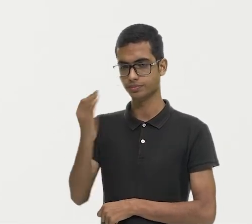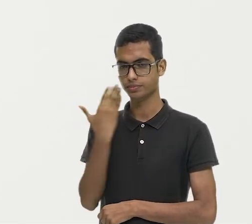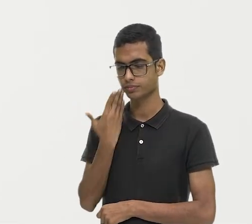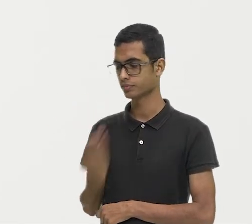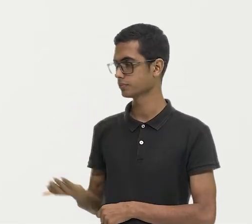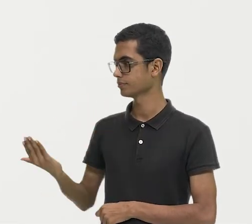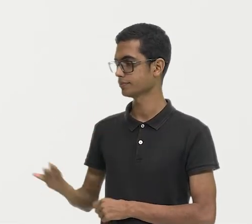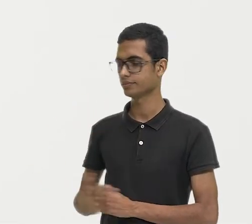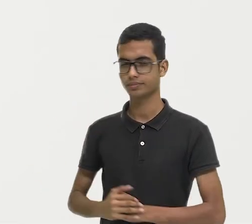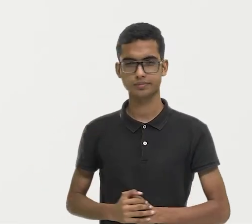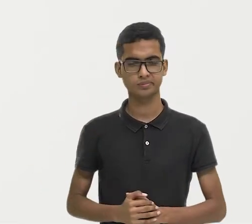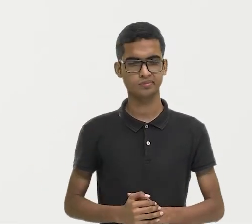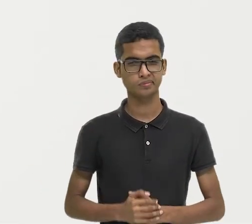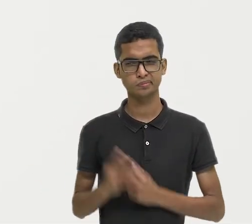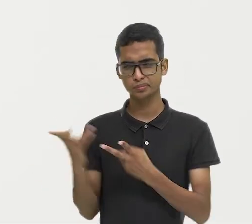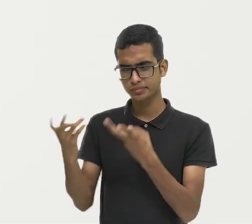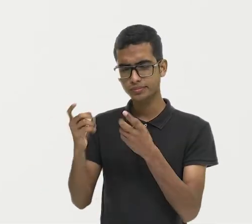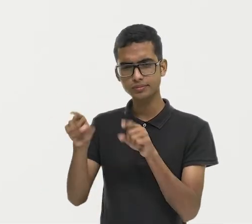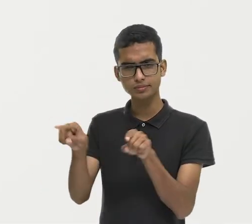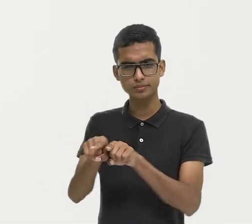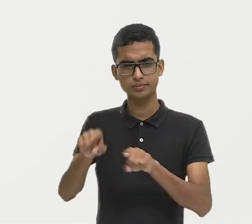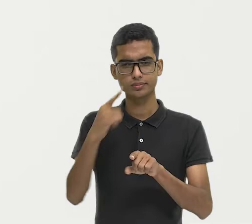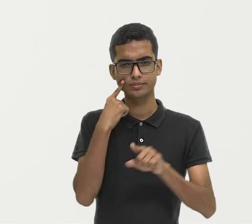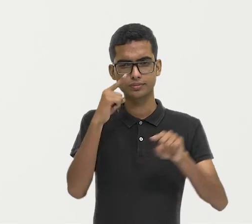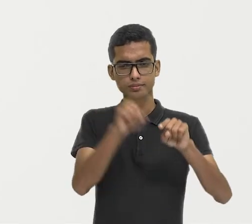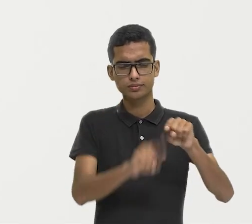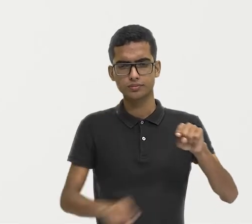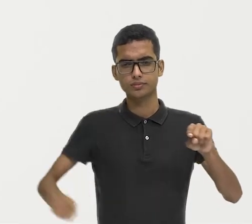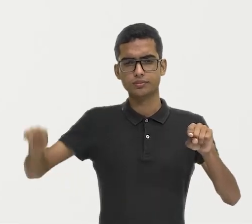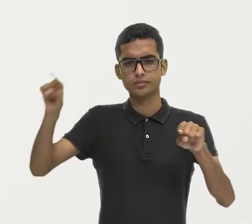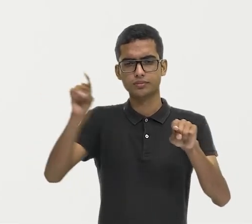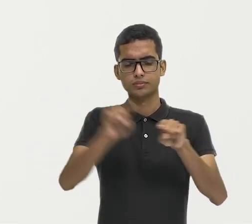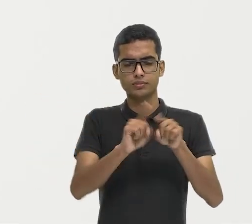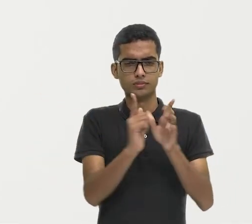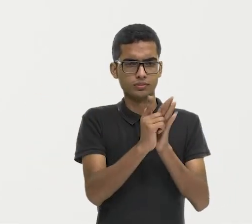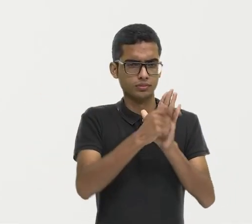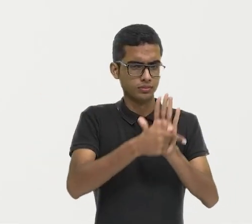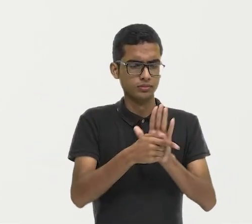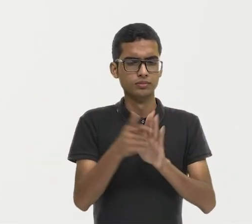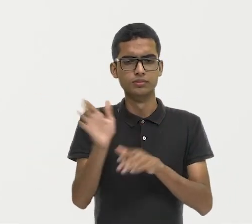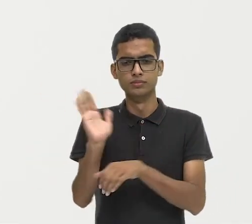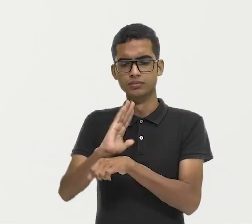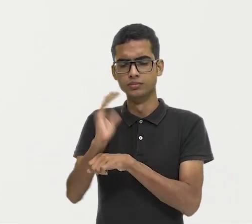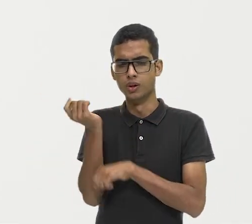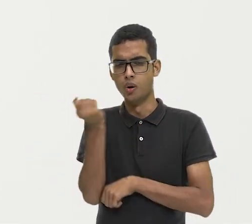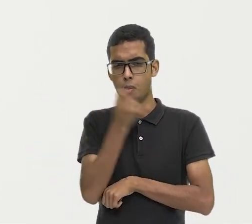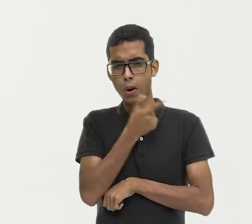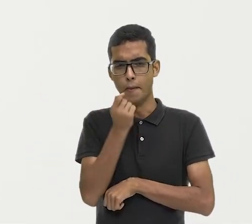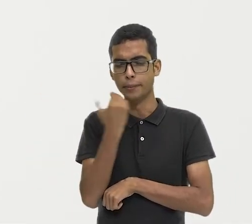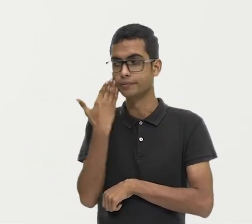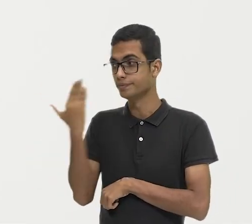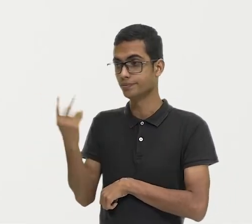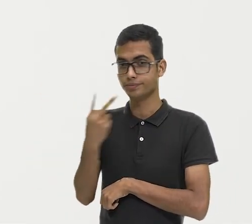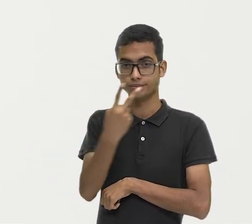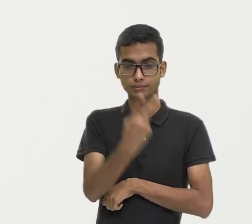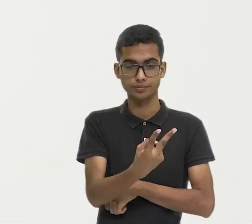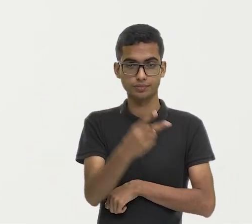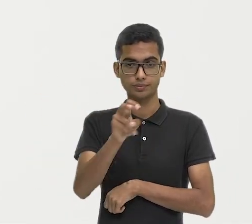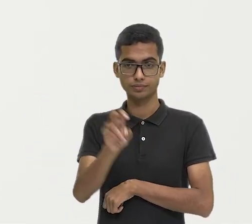está identificado aqui na nossa tabela também, gênero de comédia equivale